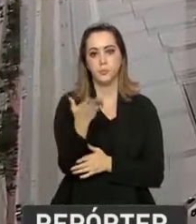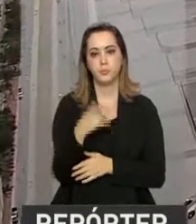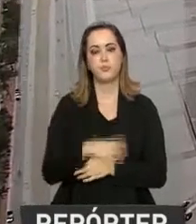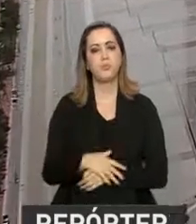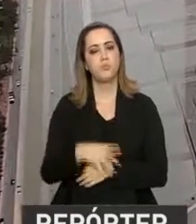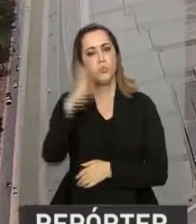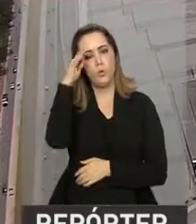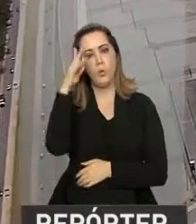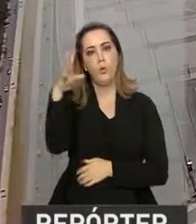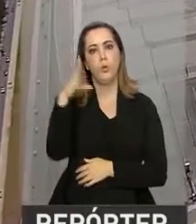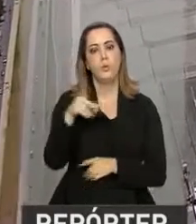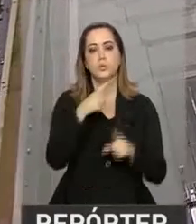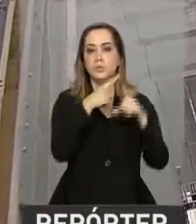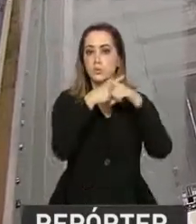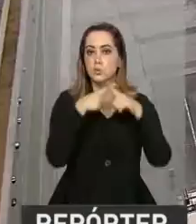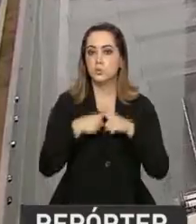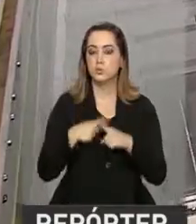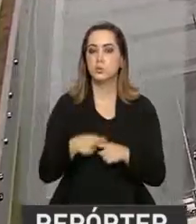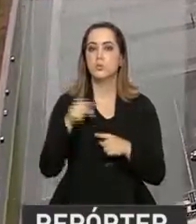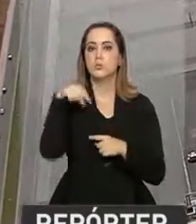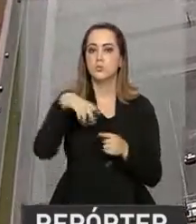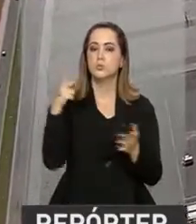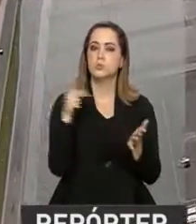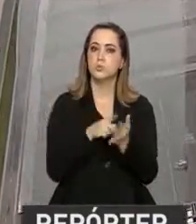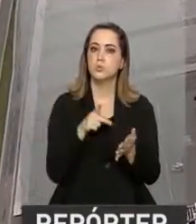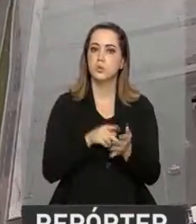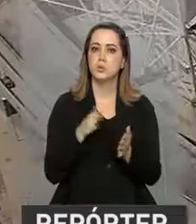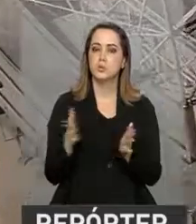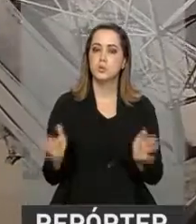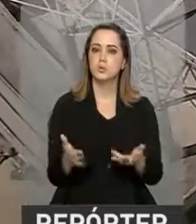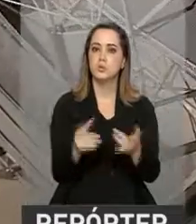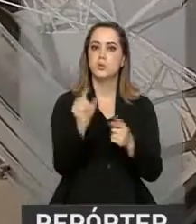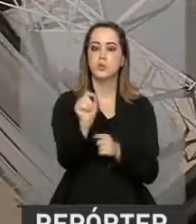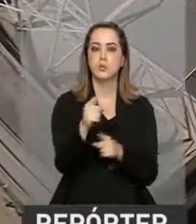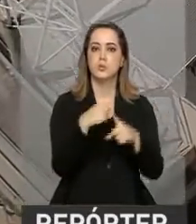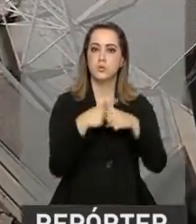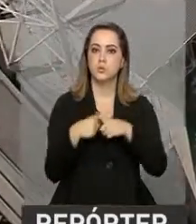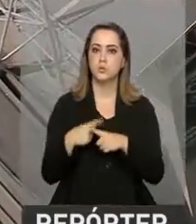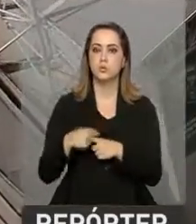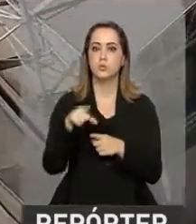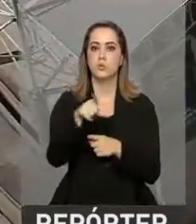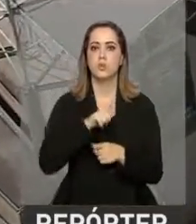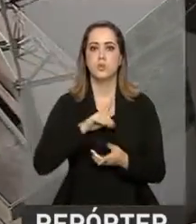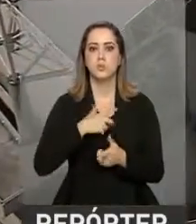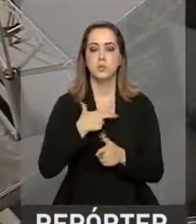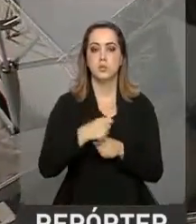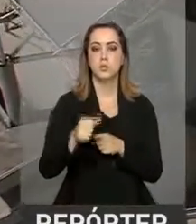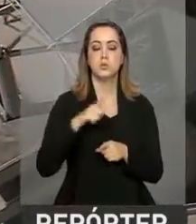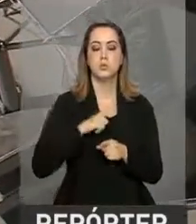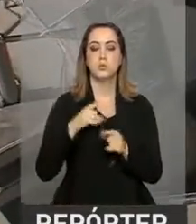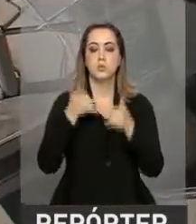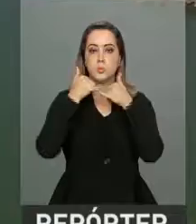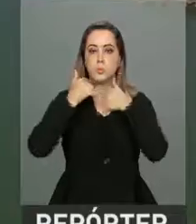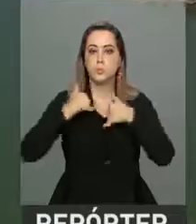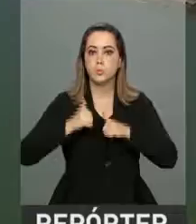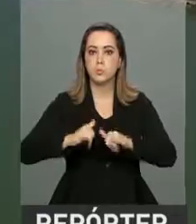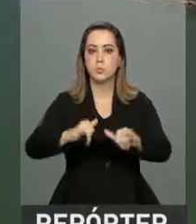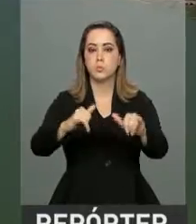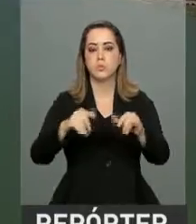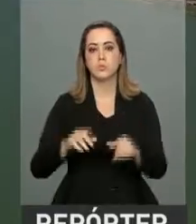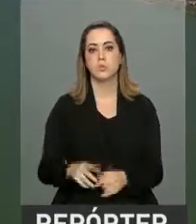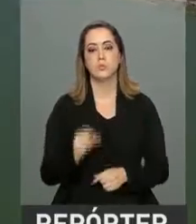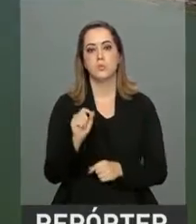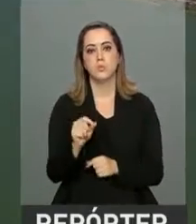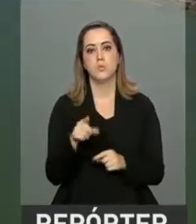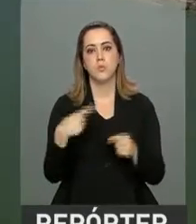jogos realidade, o governo federal investiu nos locais de competição, como na instalação de uma subestação de energia elétrica para